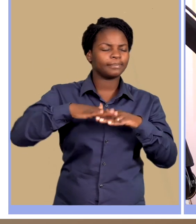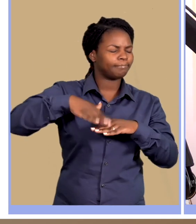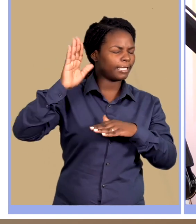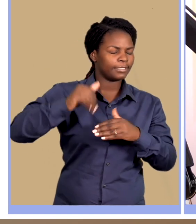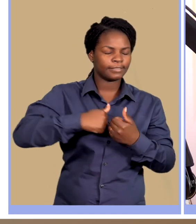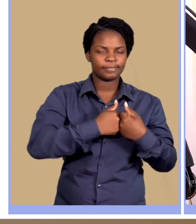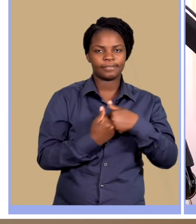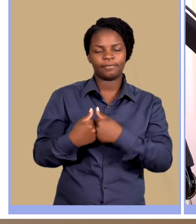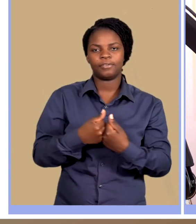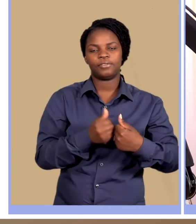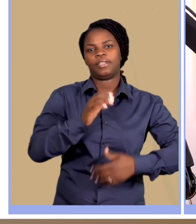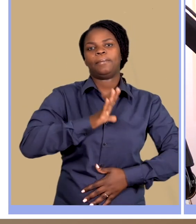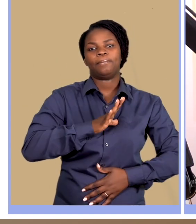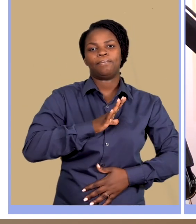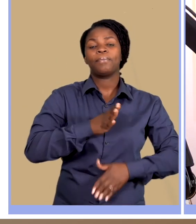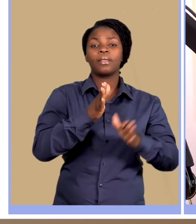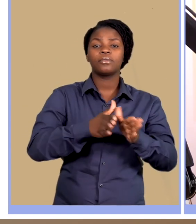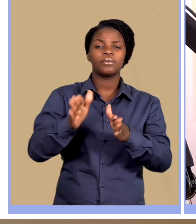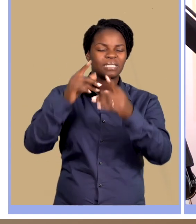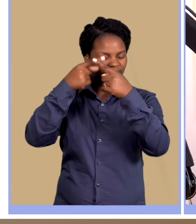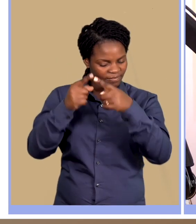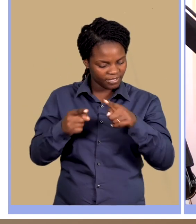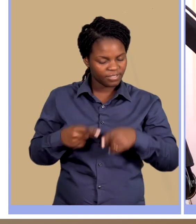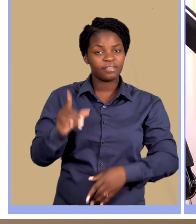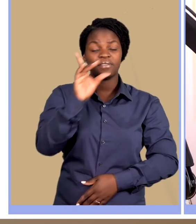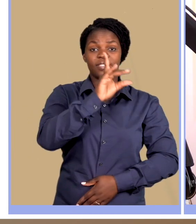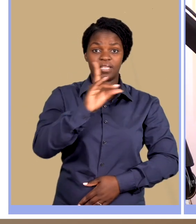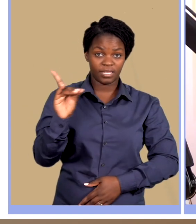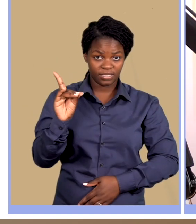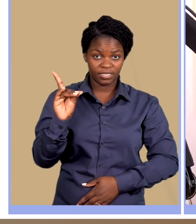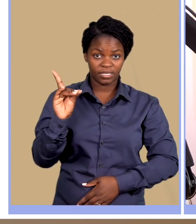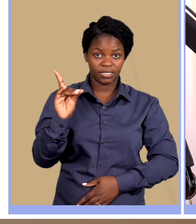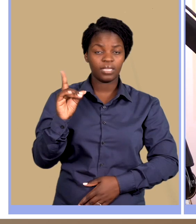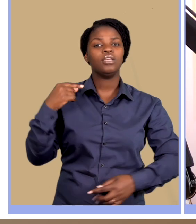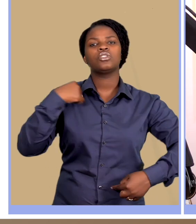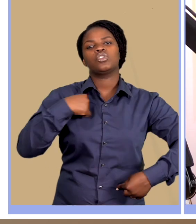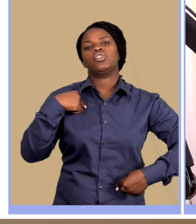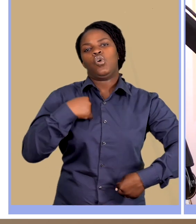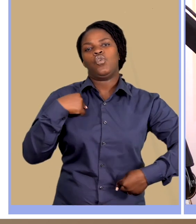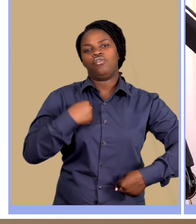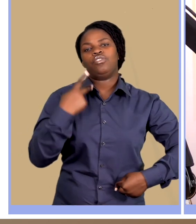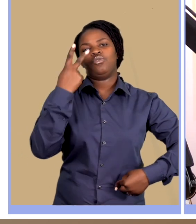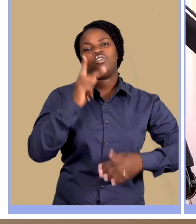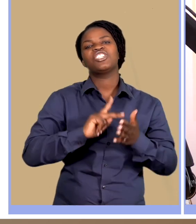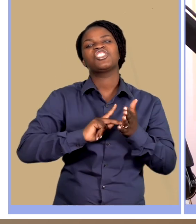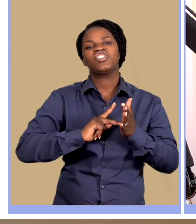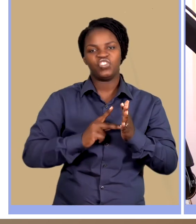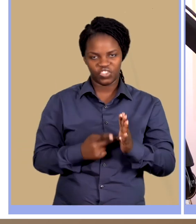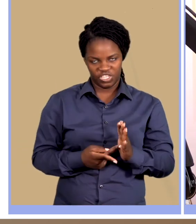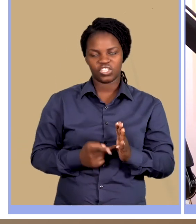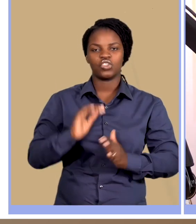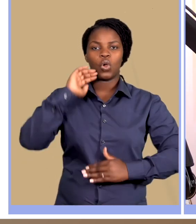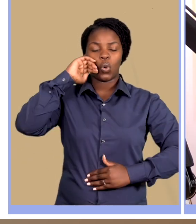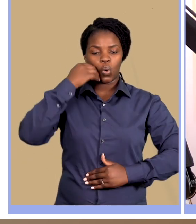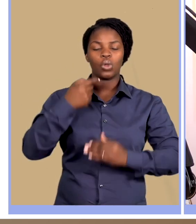considerando todas as tipologias das deficiências, estão em situação de desvantagem se comparado com